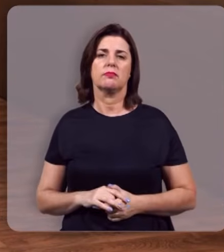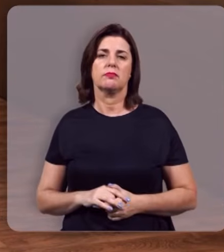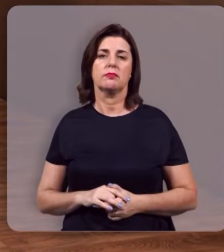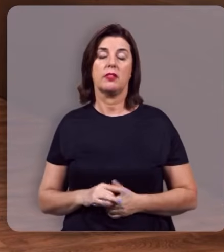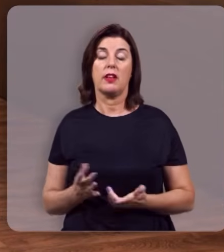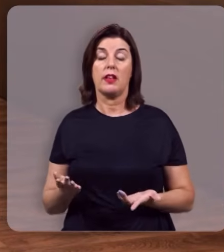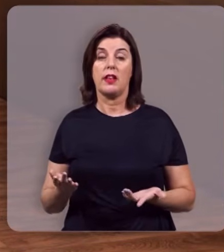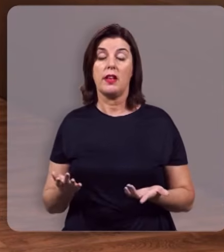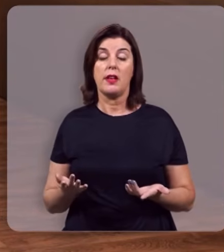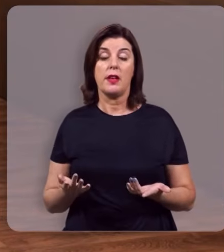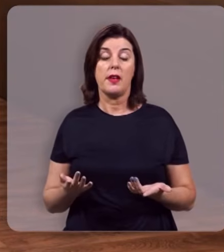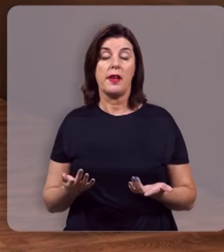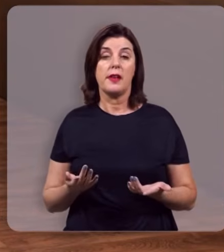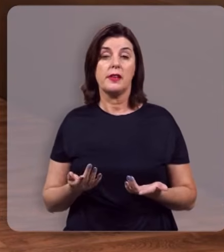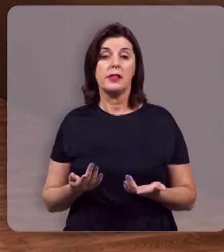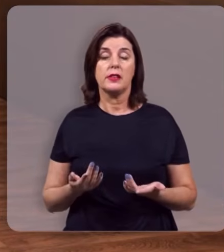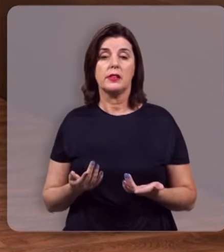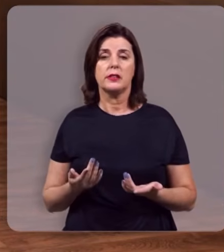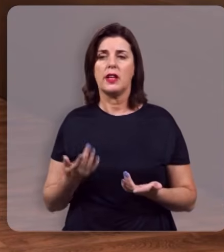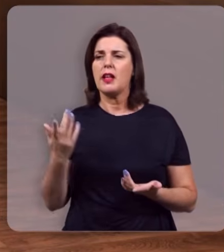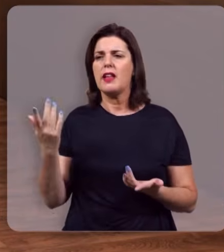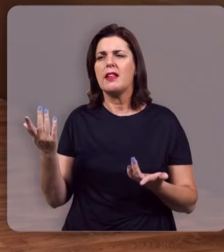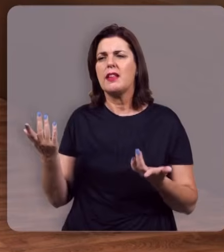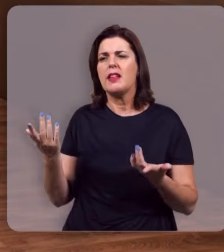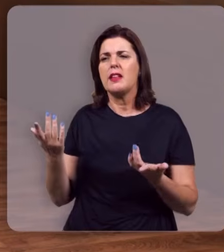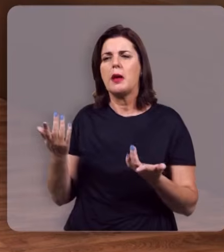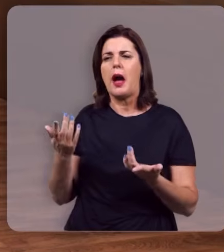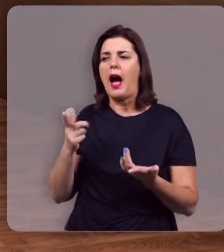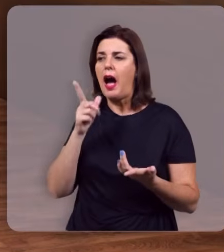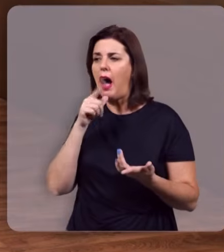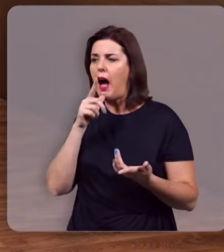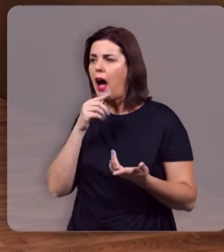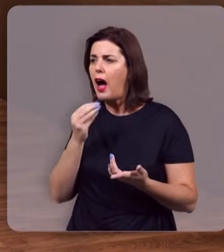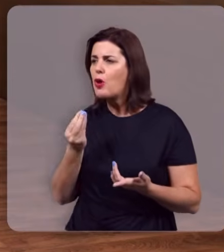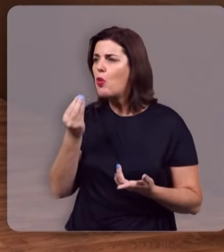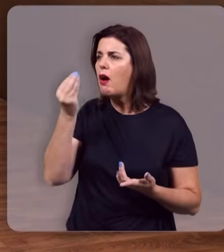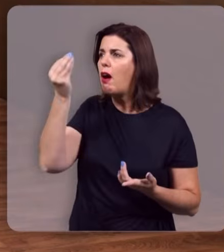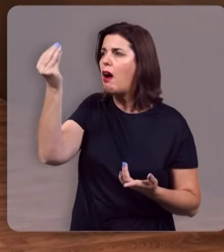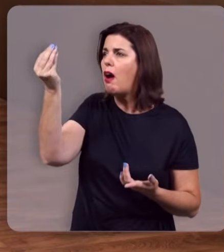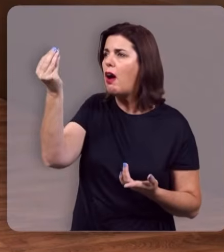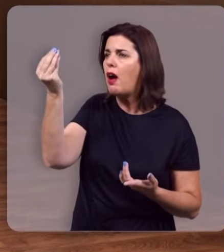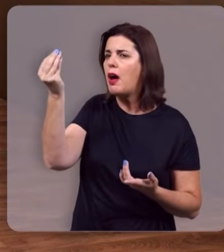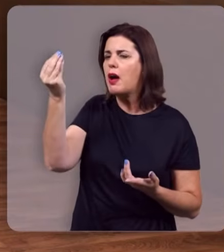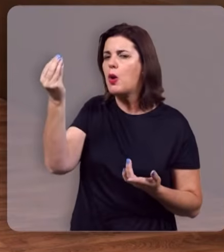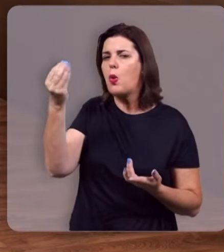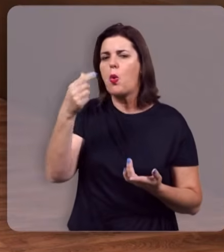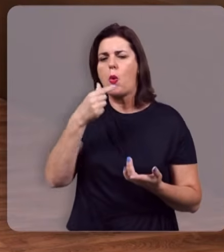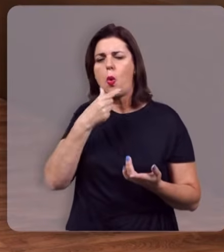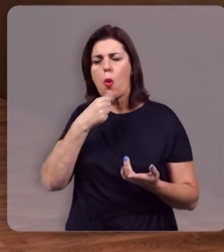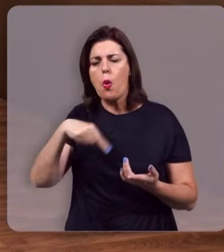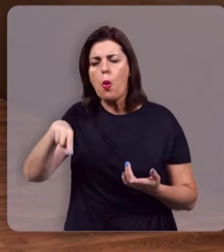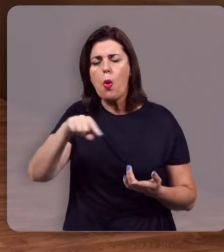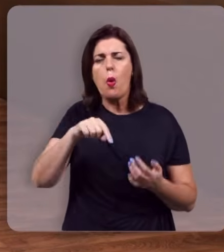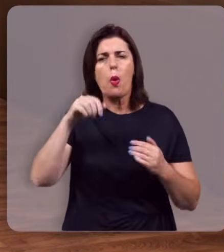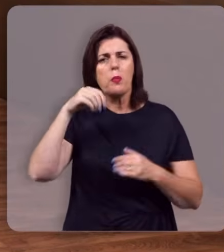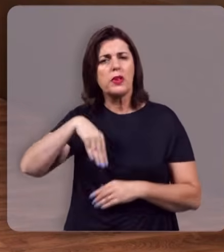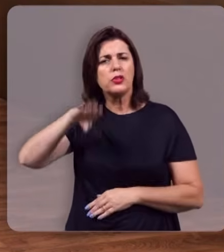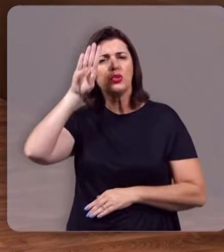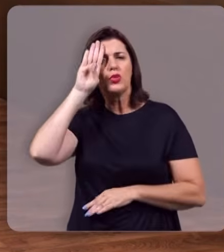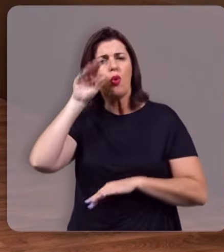E em vez de ele ser descedentado, os seus algozes, carrascos,